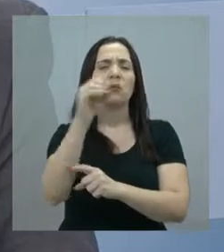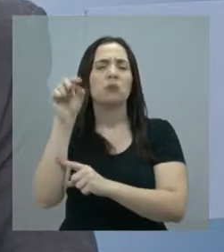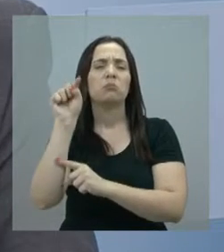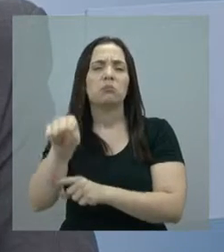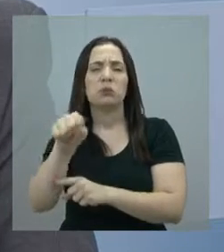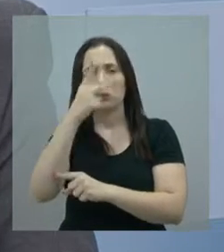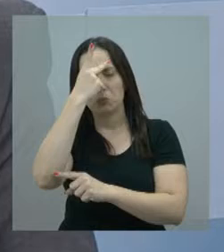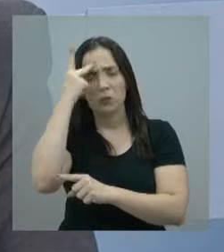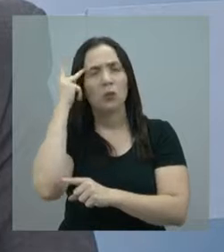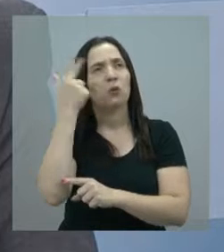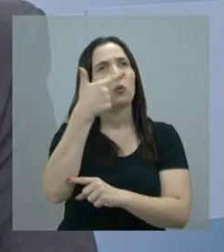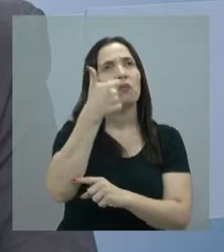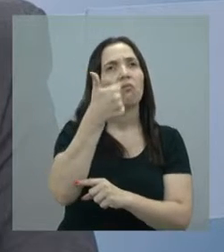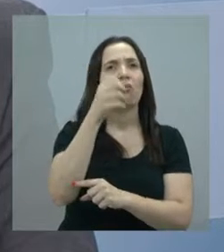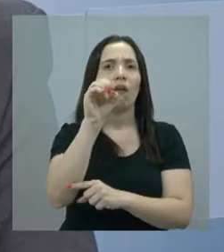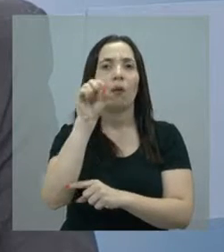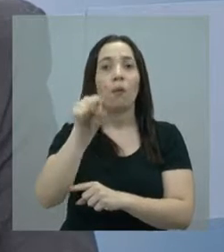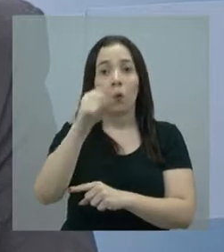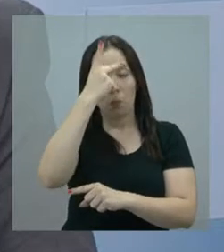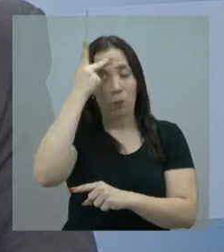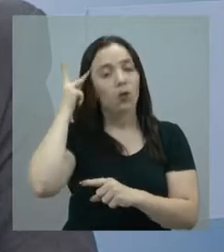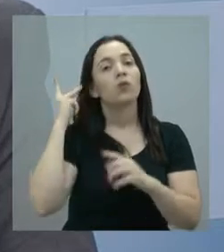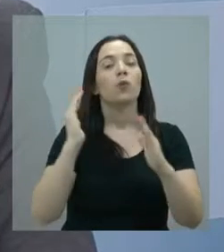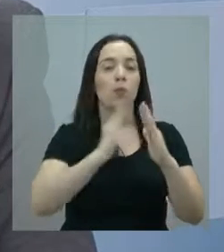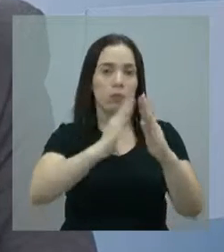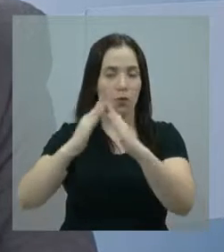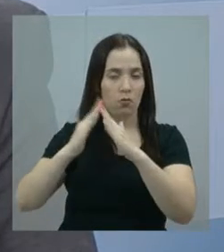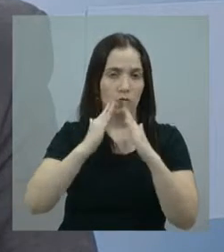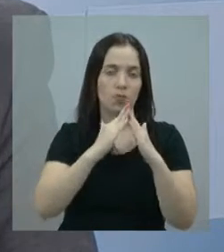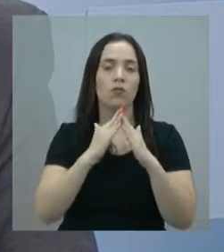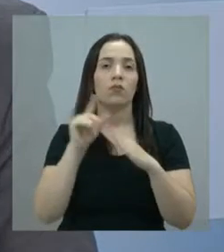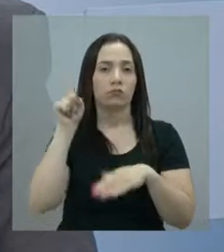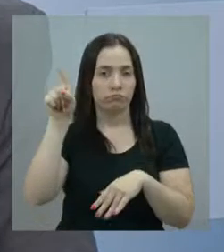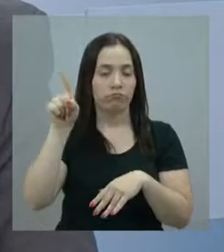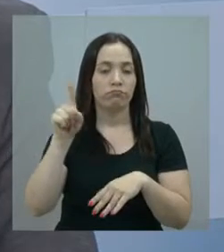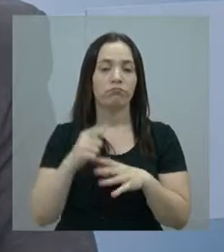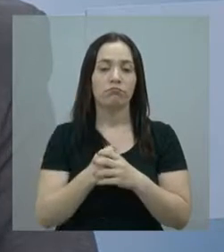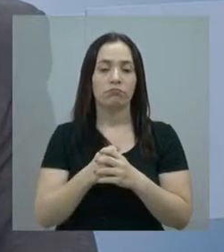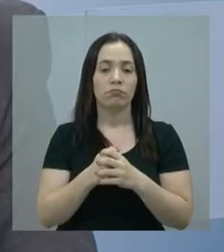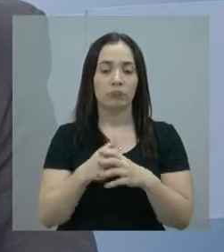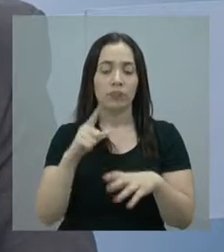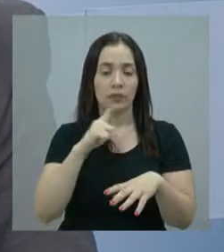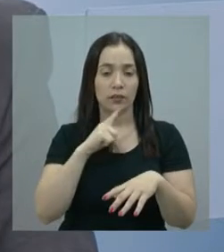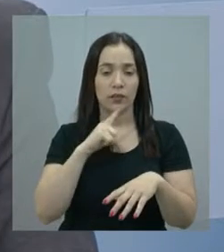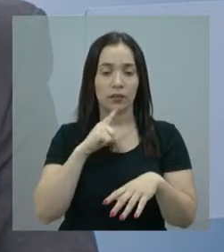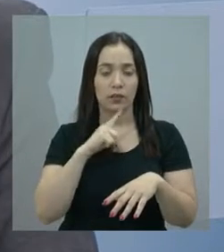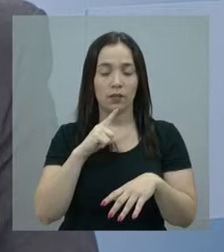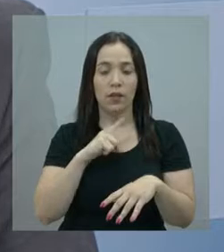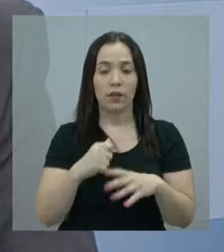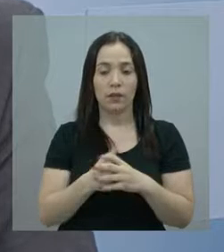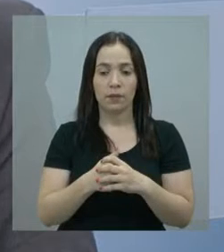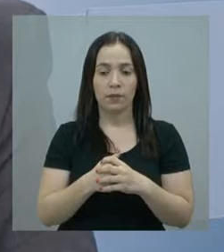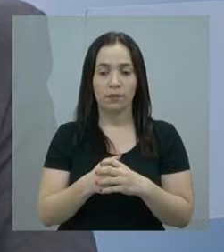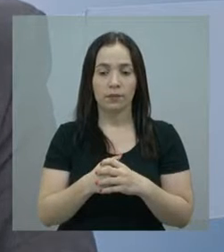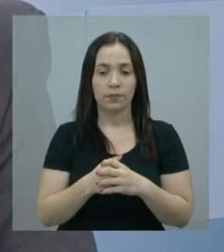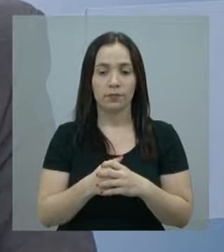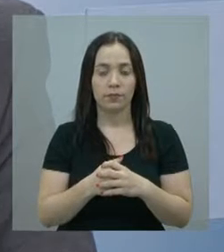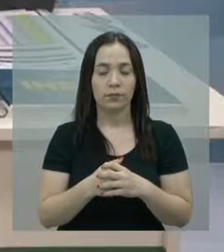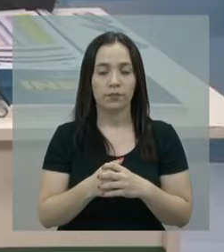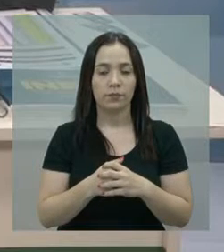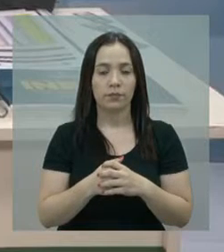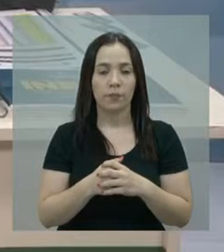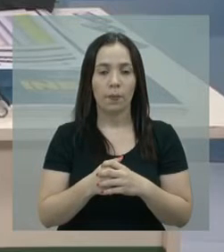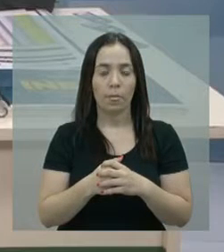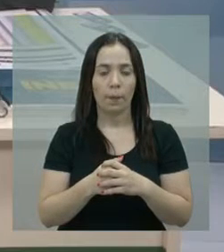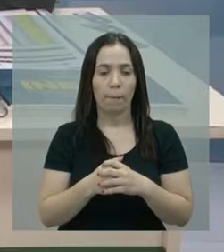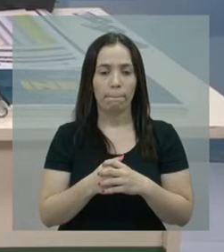habitantes, 210 mil habitantes, né, uma cidade de porte médio, deve ter uma rede municipal significativa. Hoje